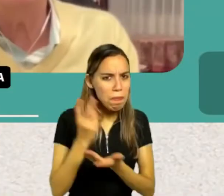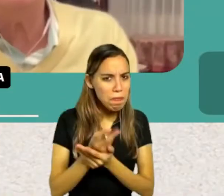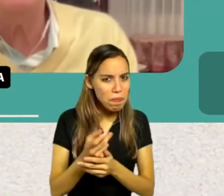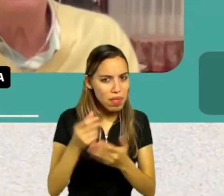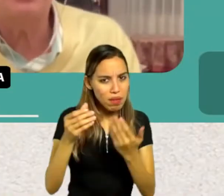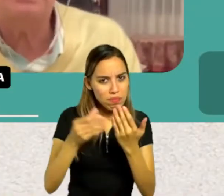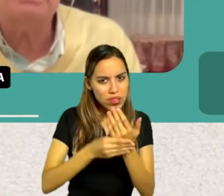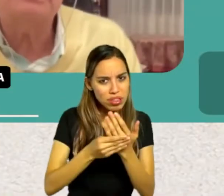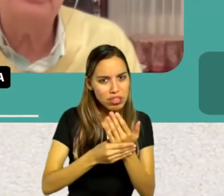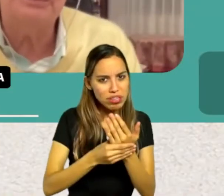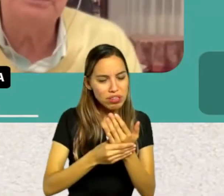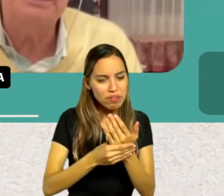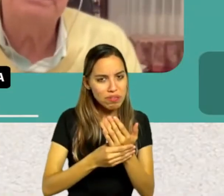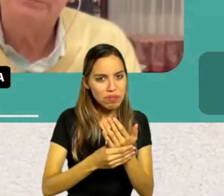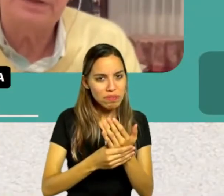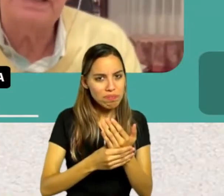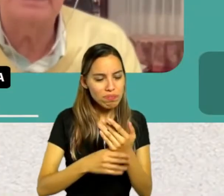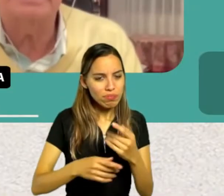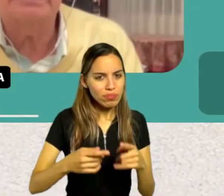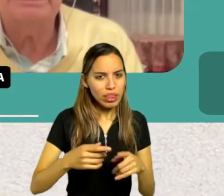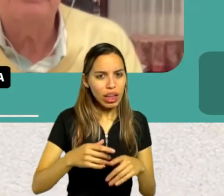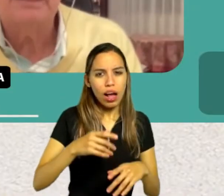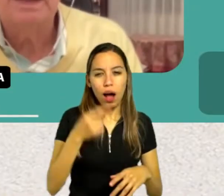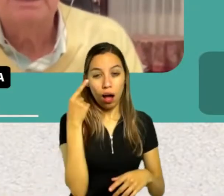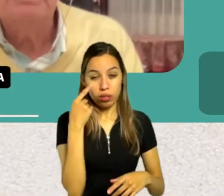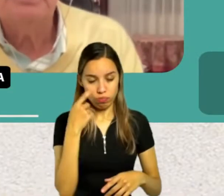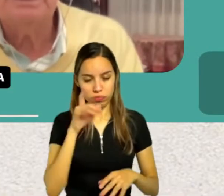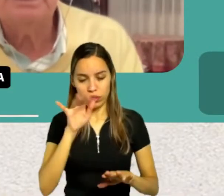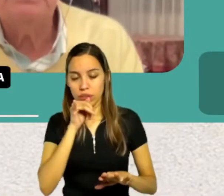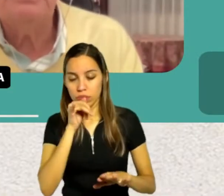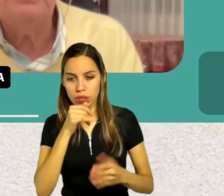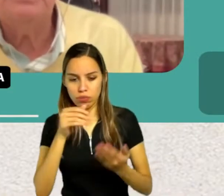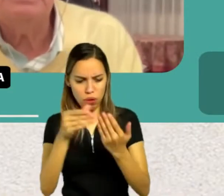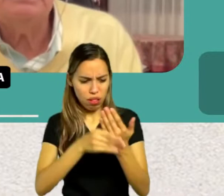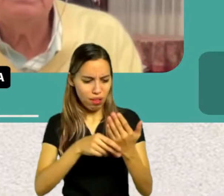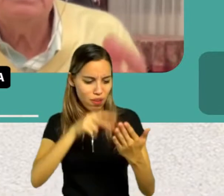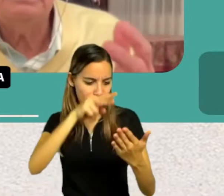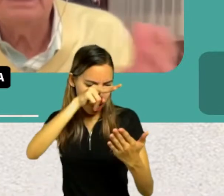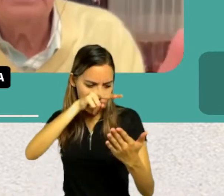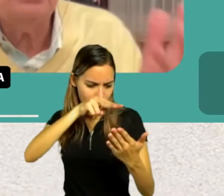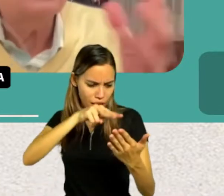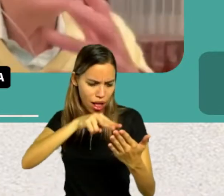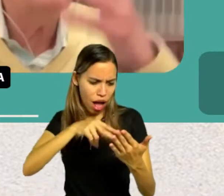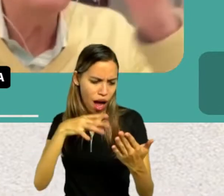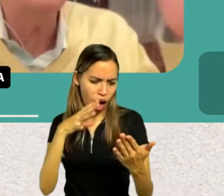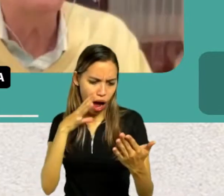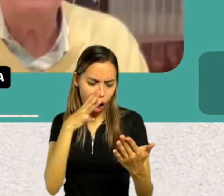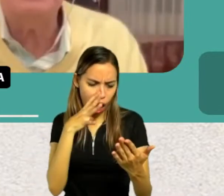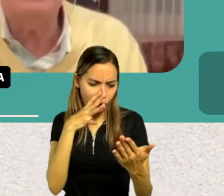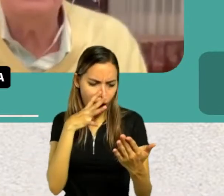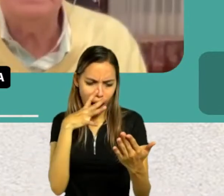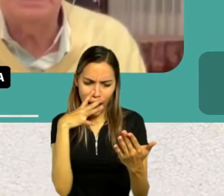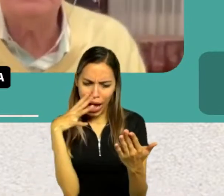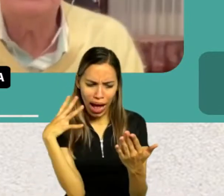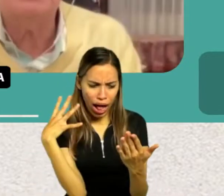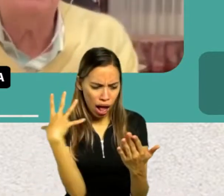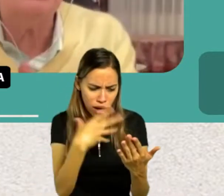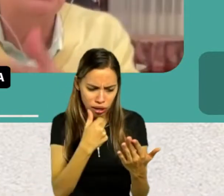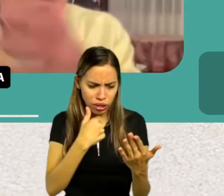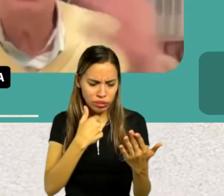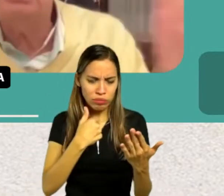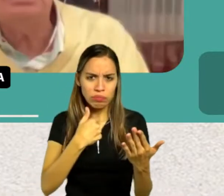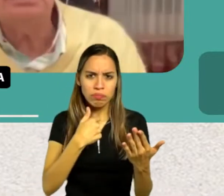você se decepciona com o filme, como regra, não é? Porque na leitura você imaginou uma realidade,